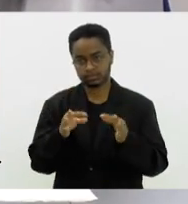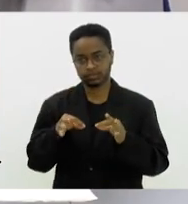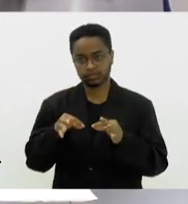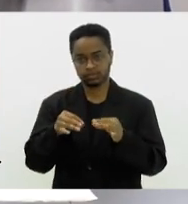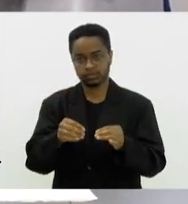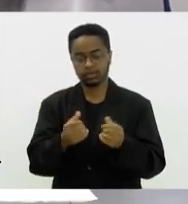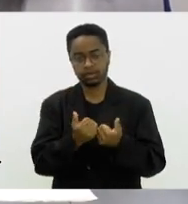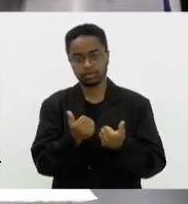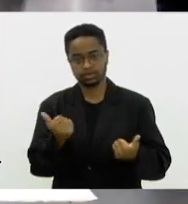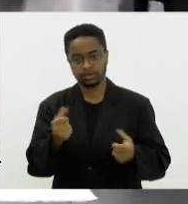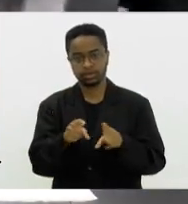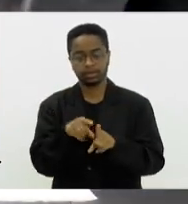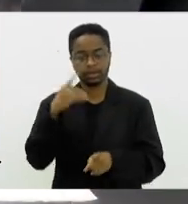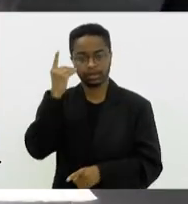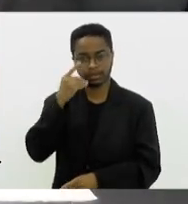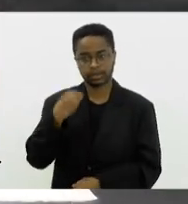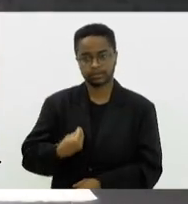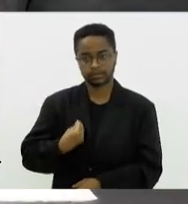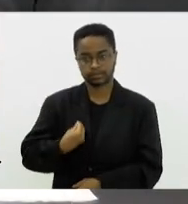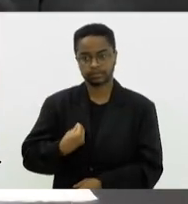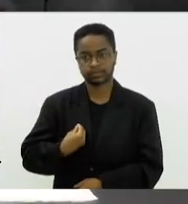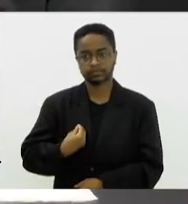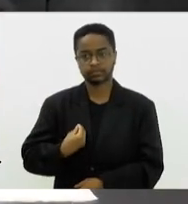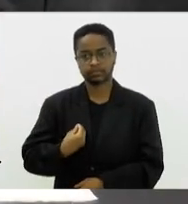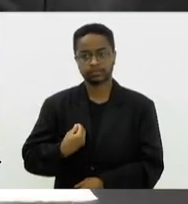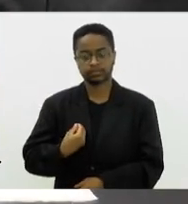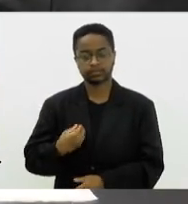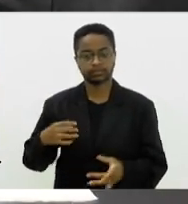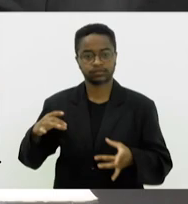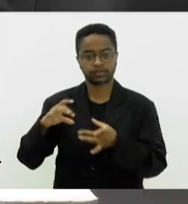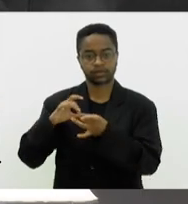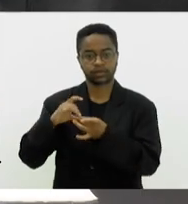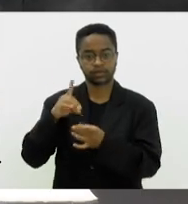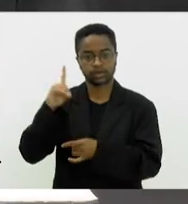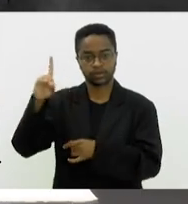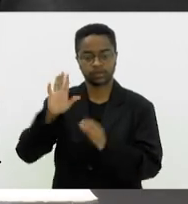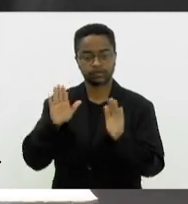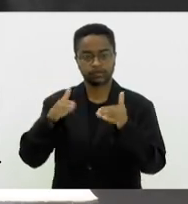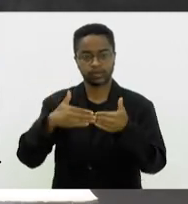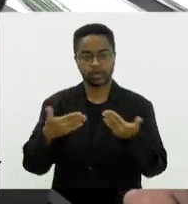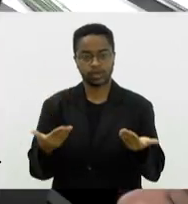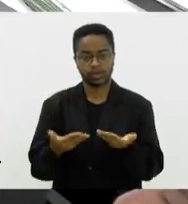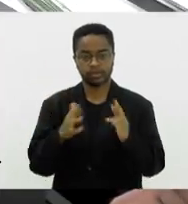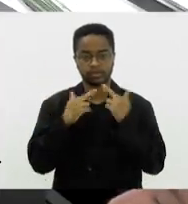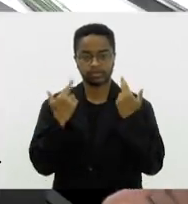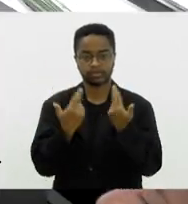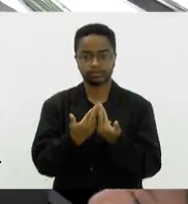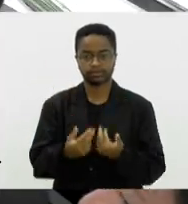assessorias, aos deputados presentes. Fiquem com Deus, está encerrada a sessão.